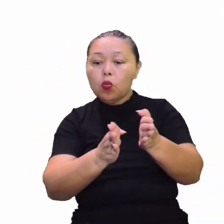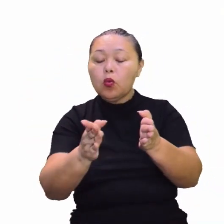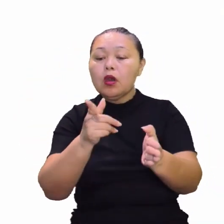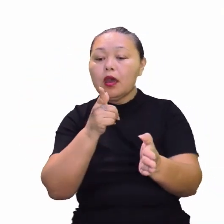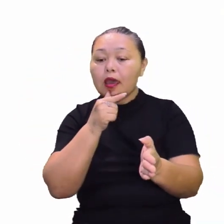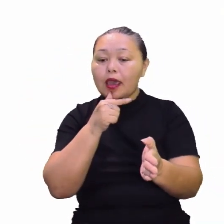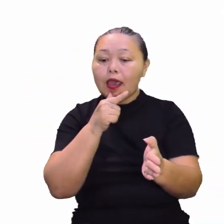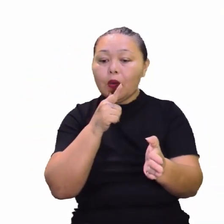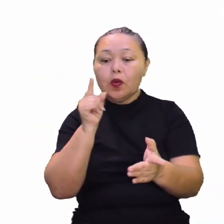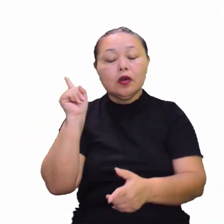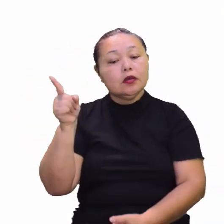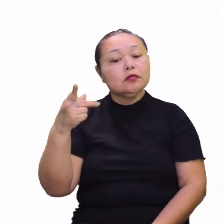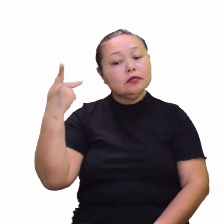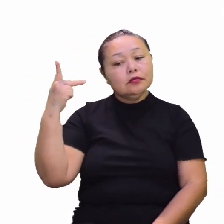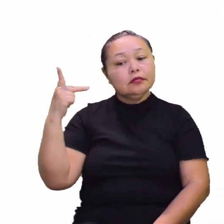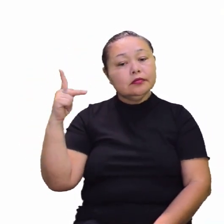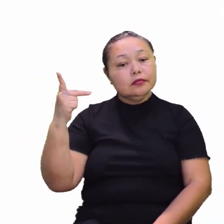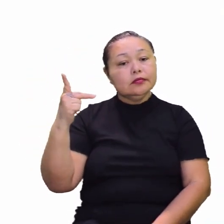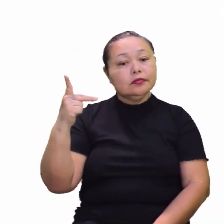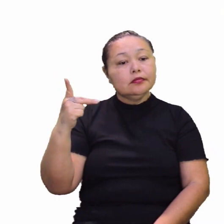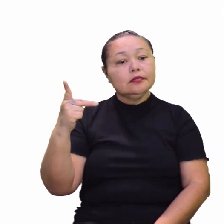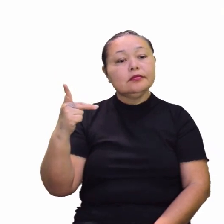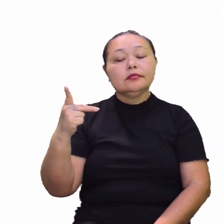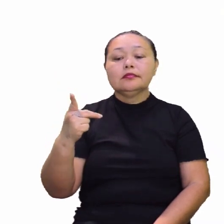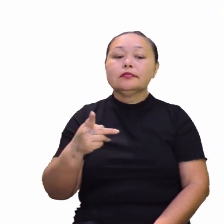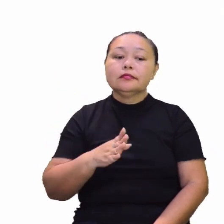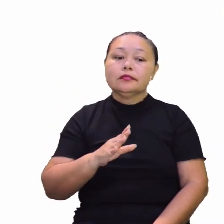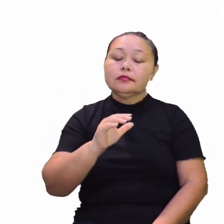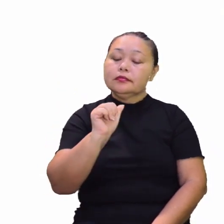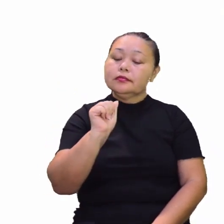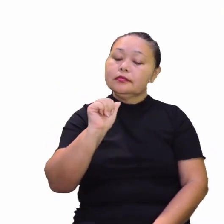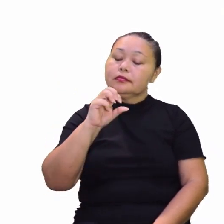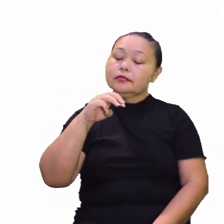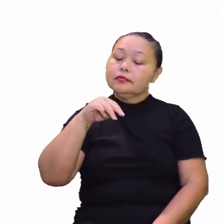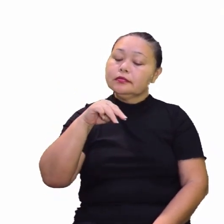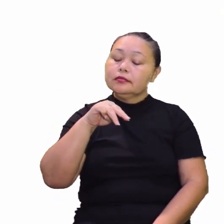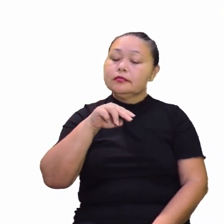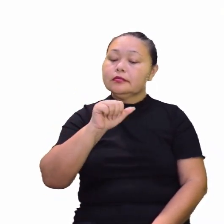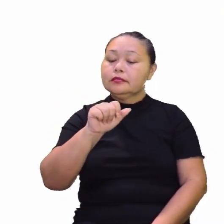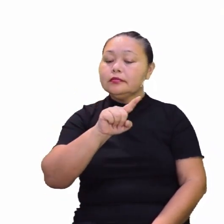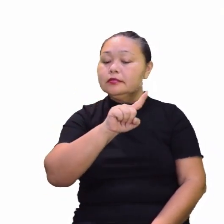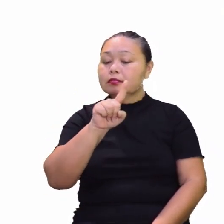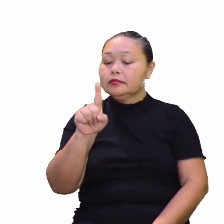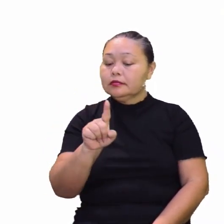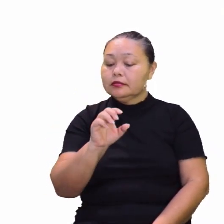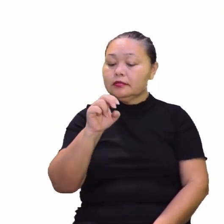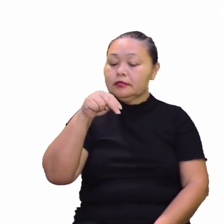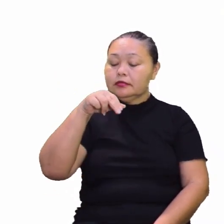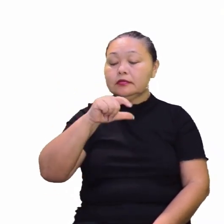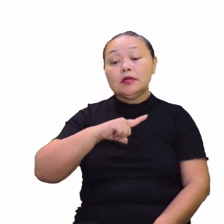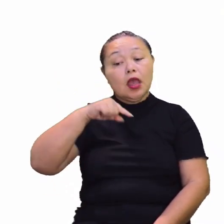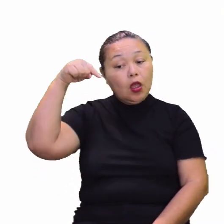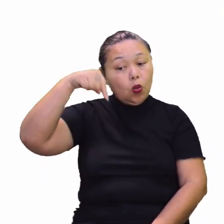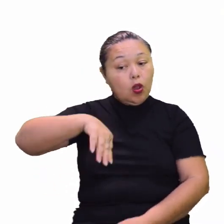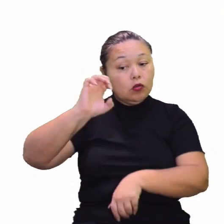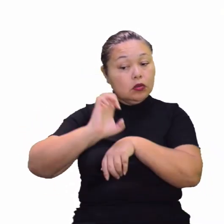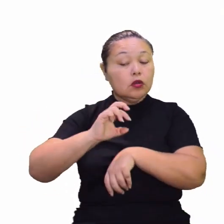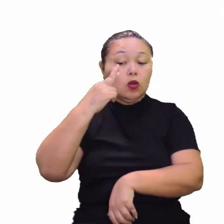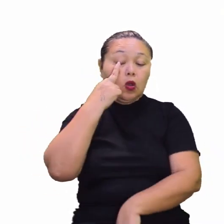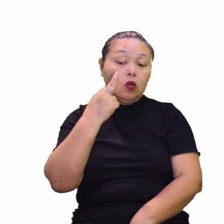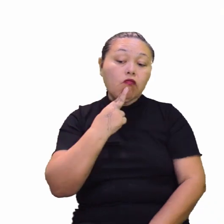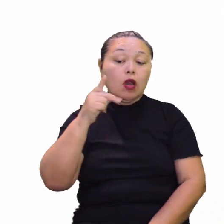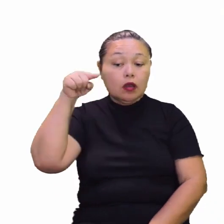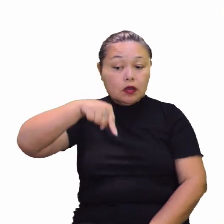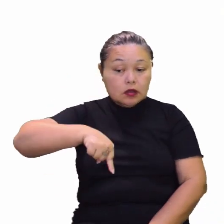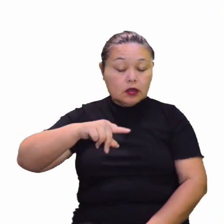vamos colocar, desta bacia é o Rio Amazonas. E quando a gente fala a nível Rondônia, o